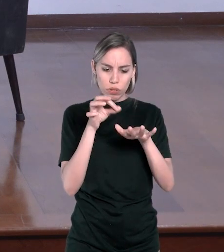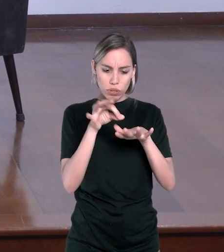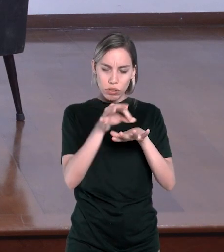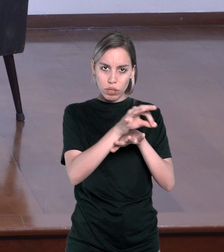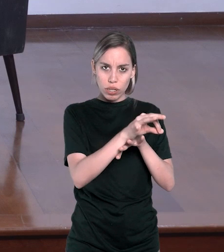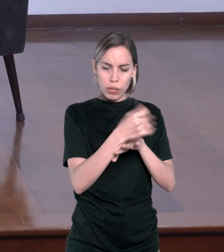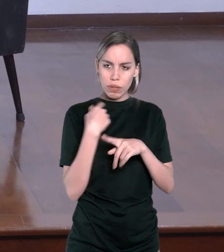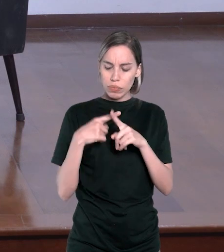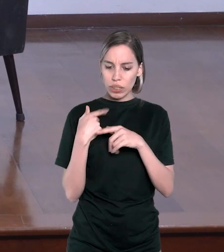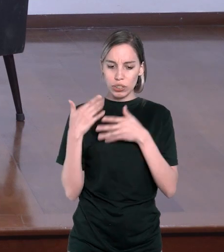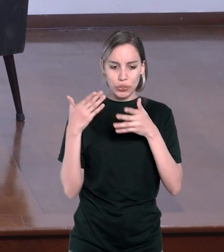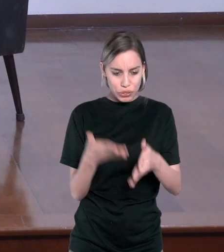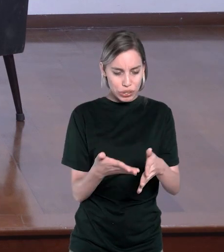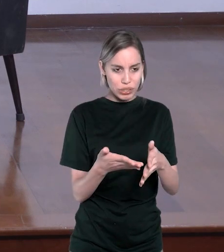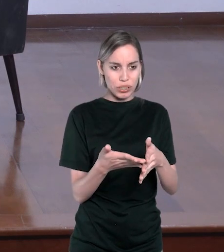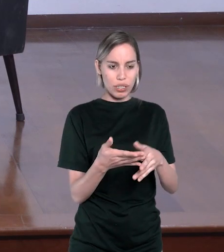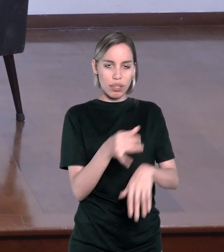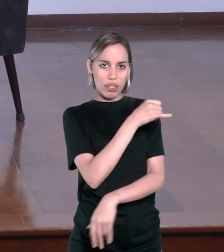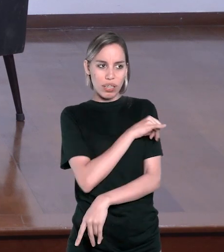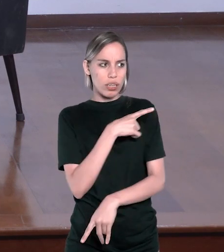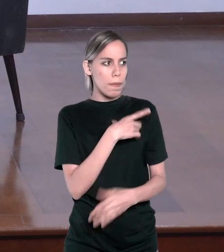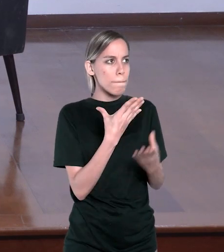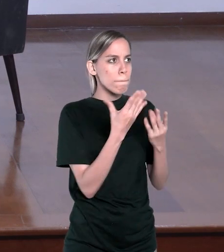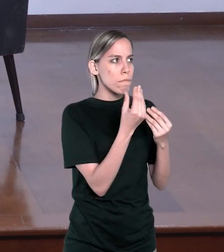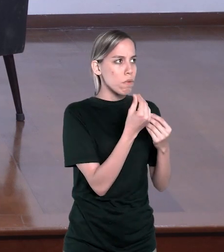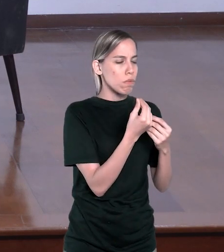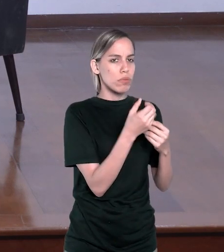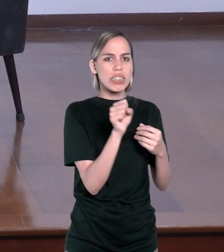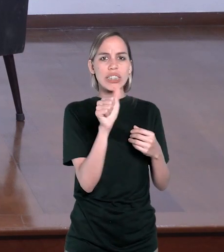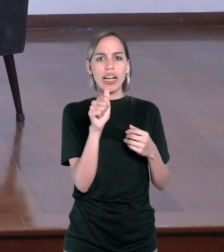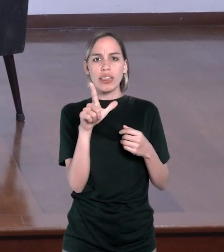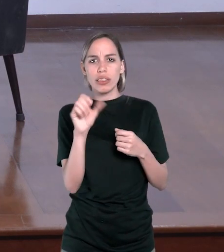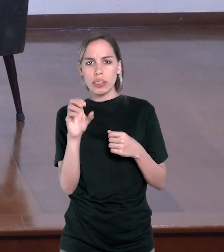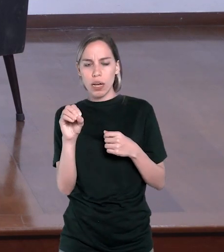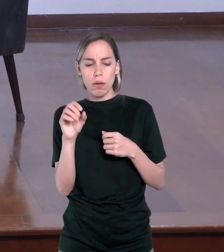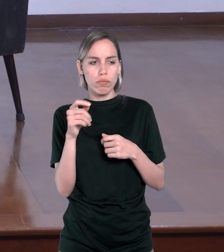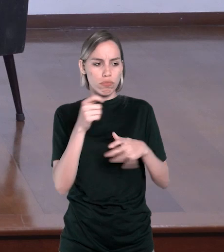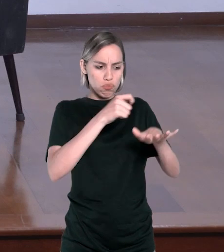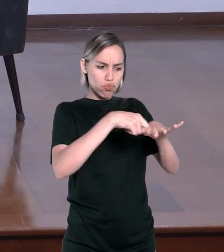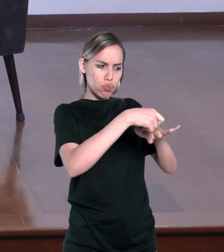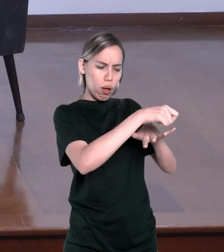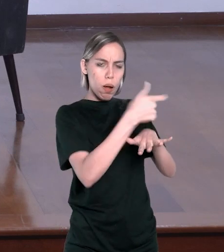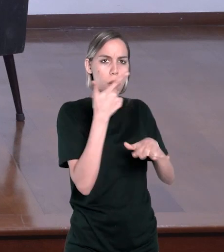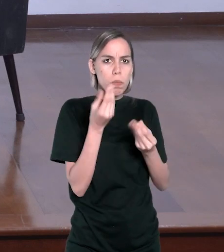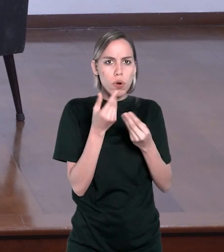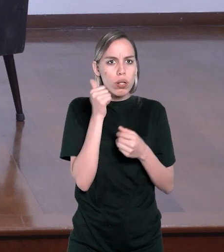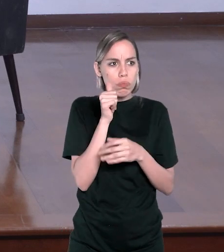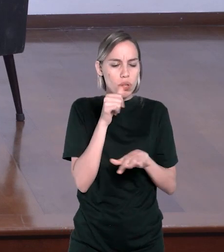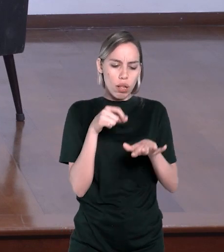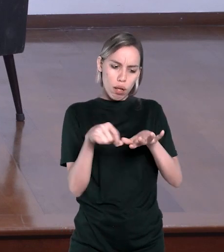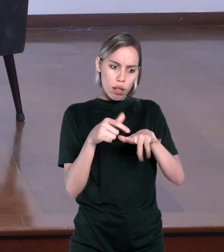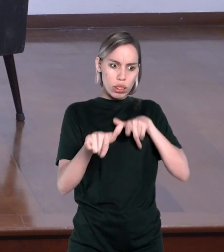e assim a quantidade de salão de beleza que tem no Rio de Janeiro e assim a quantidade de mulheres que estão trabalhando para essas outras mulheres ficarem,